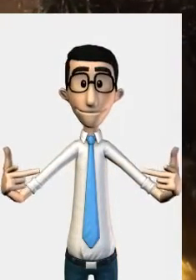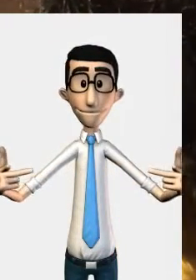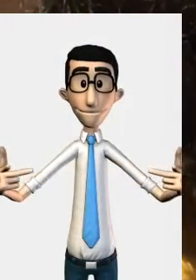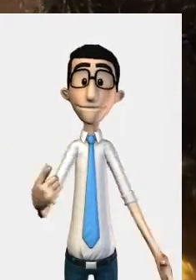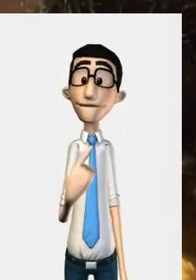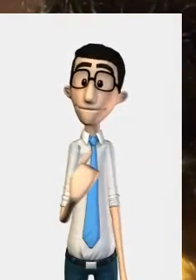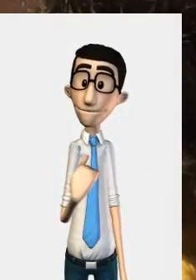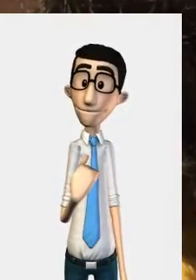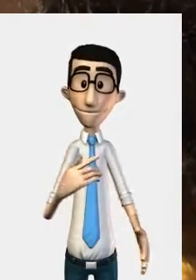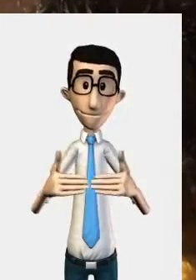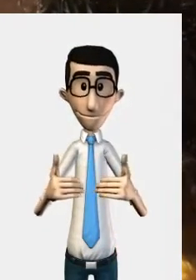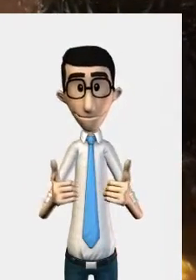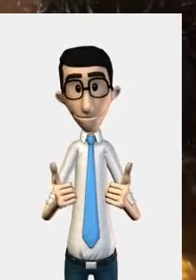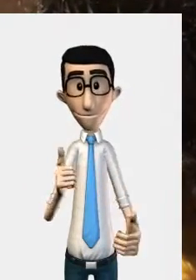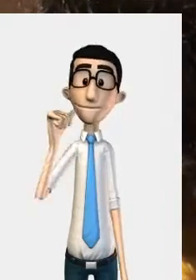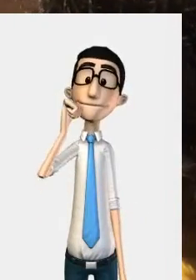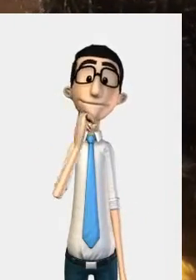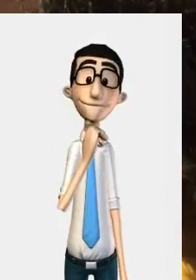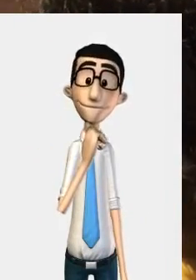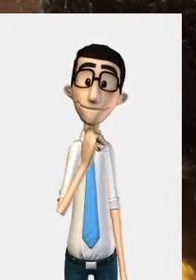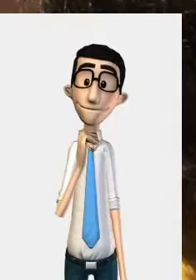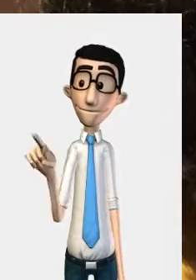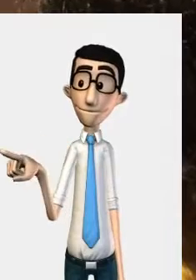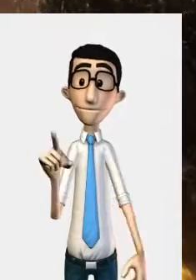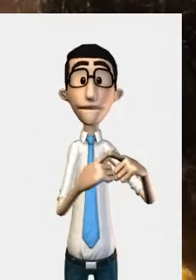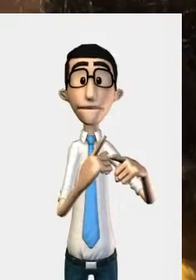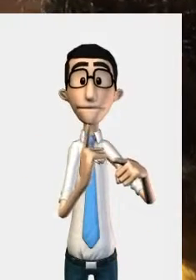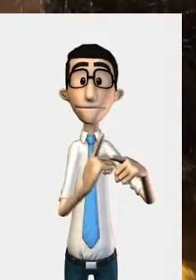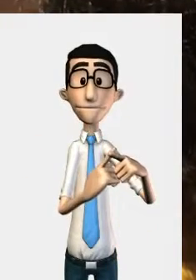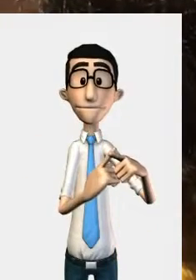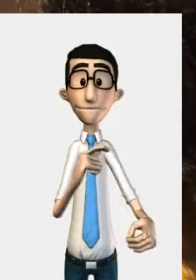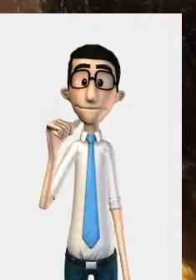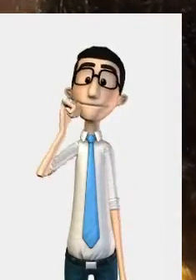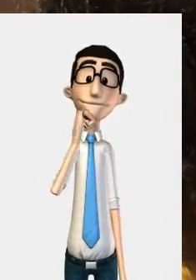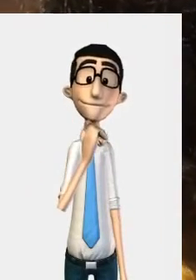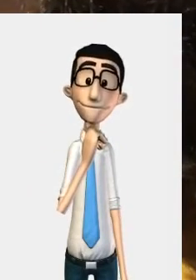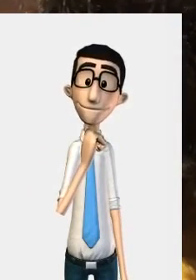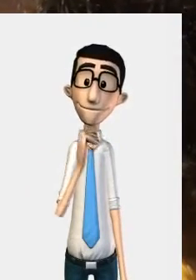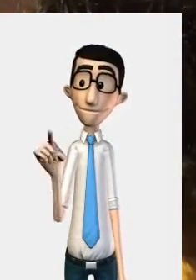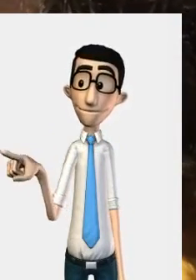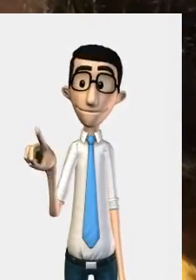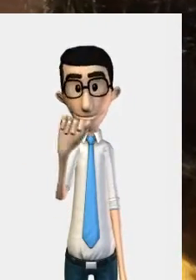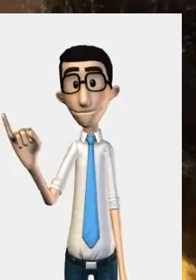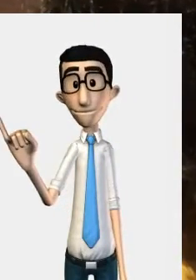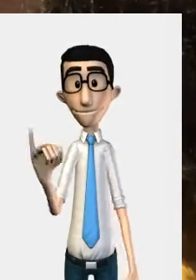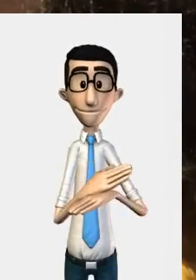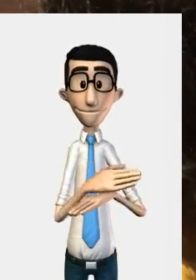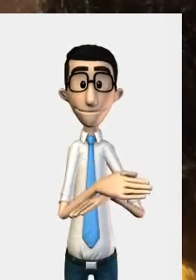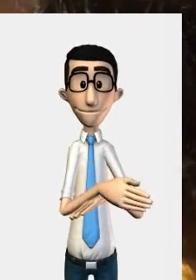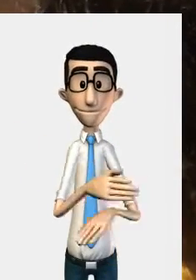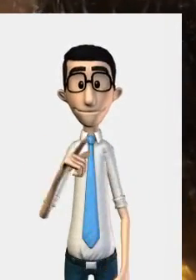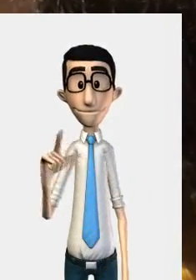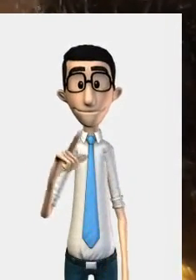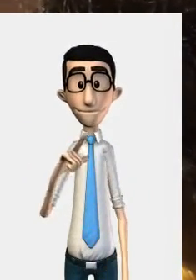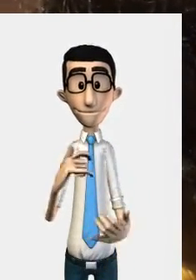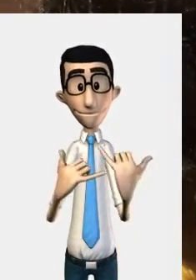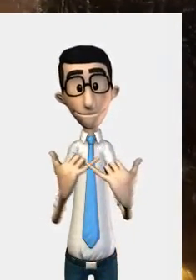o que eu não gosto, eu passo a gostar, porque aquilo foi colocado trabalhado junto com aquilo que eu